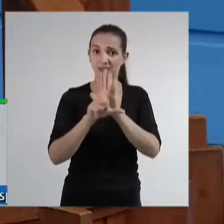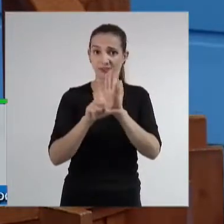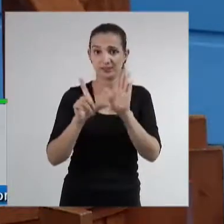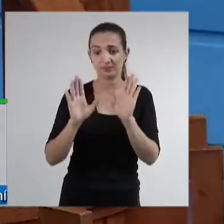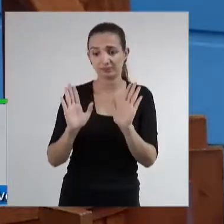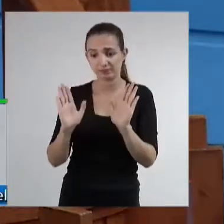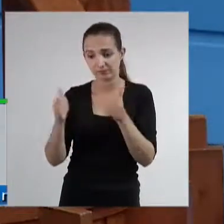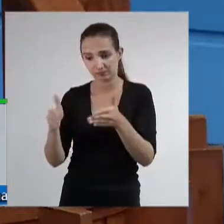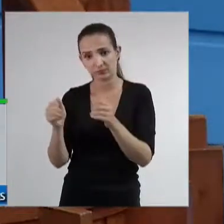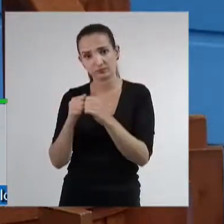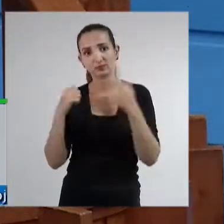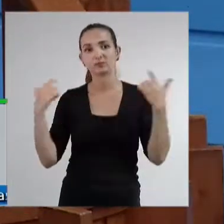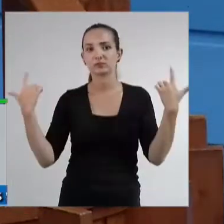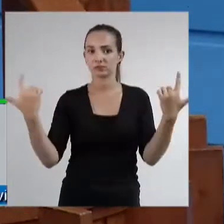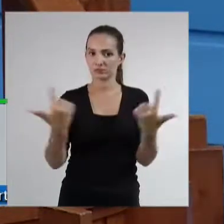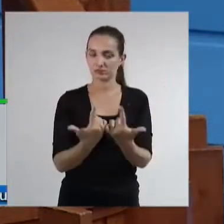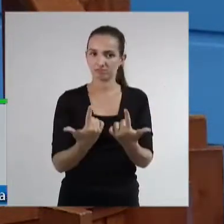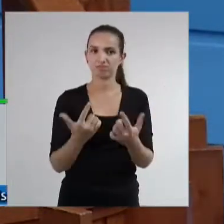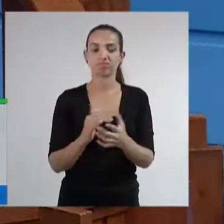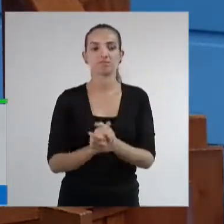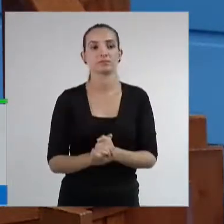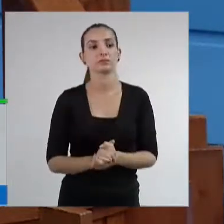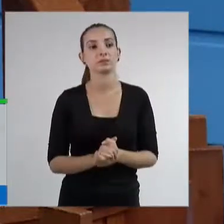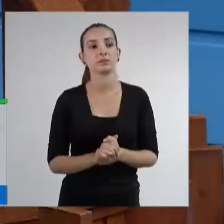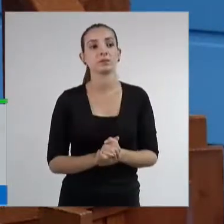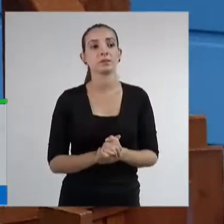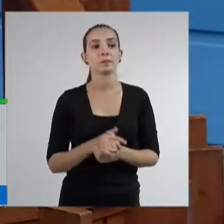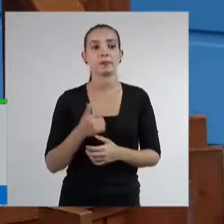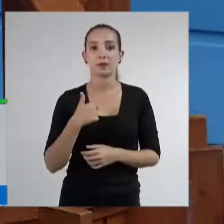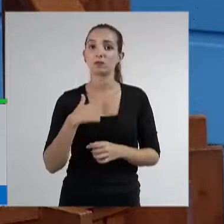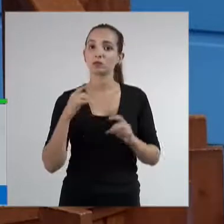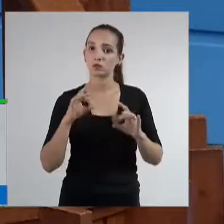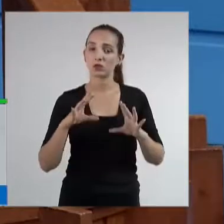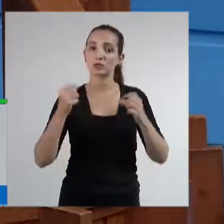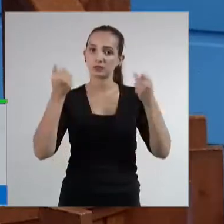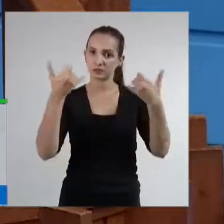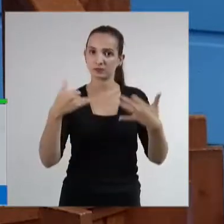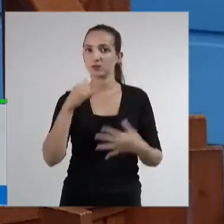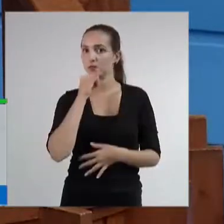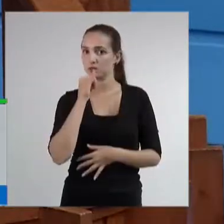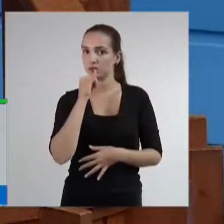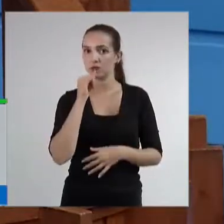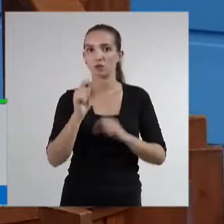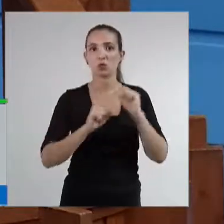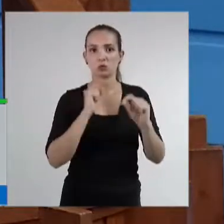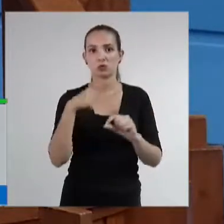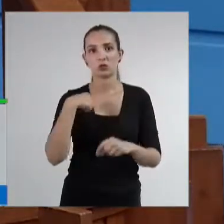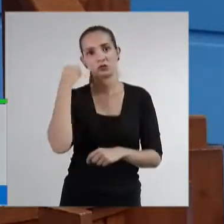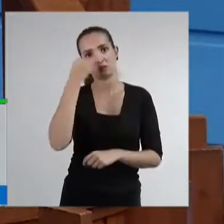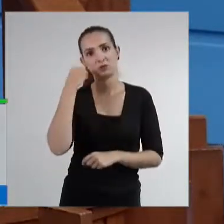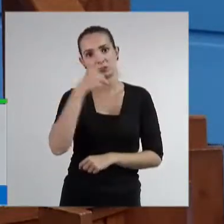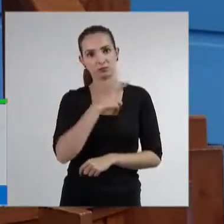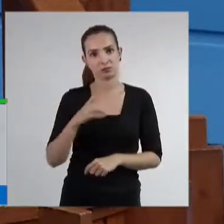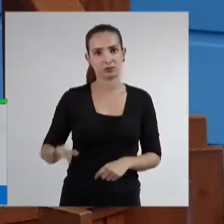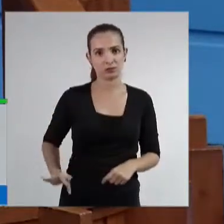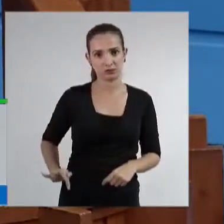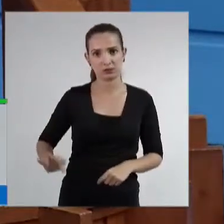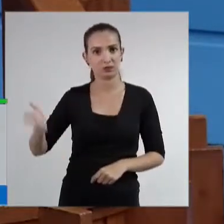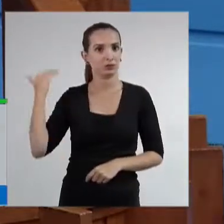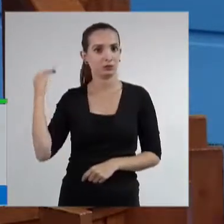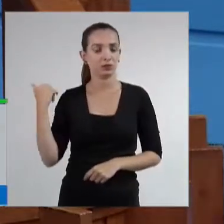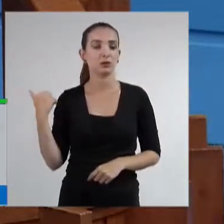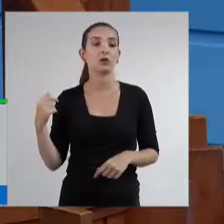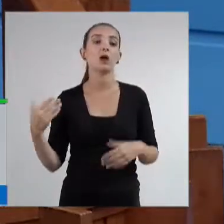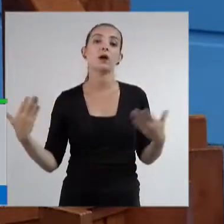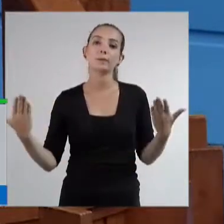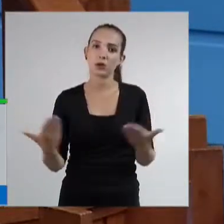Assembleias Legislativas isso. Então, estou citando aqui algo que fiz como deputado federal, mas fazendo essa ligação com o nosso trabalho aqui como